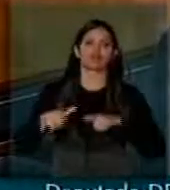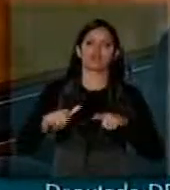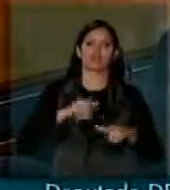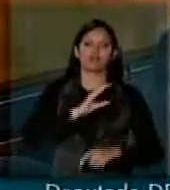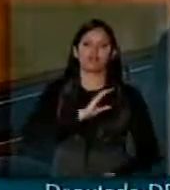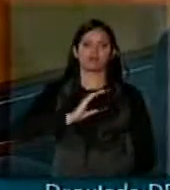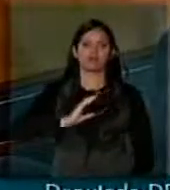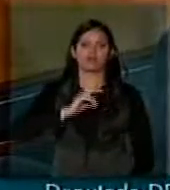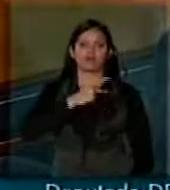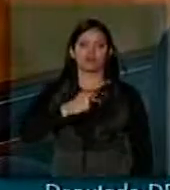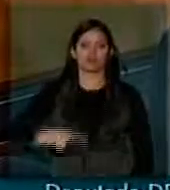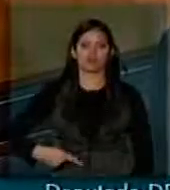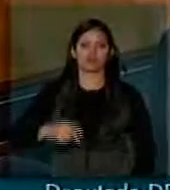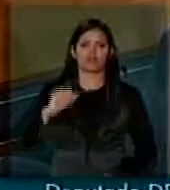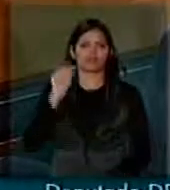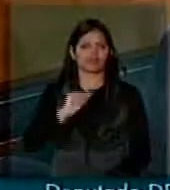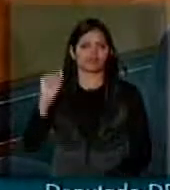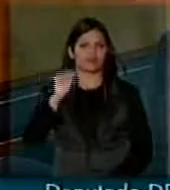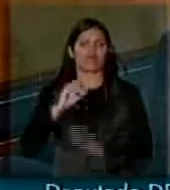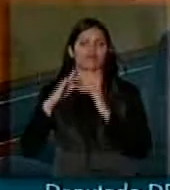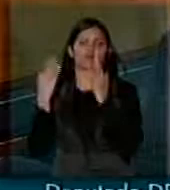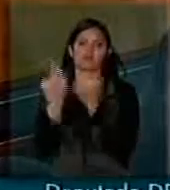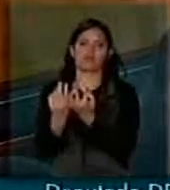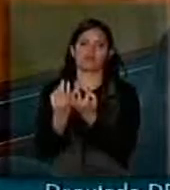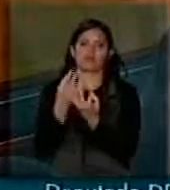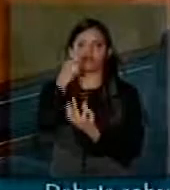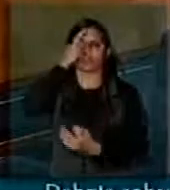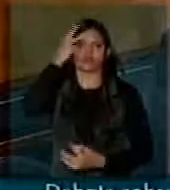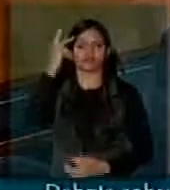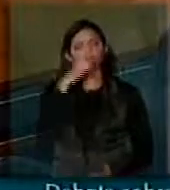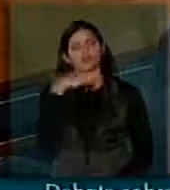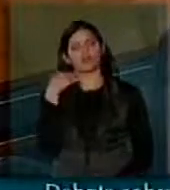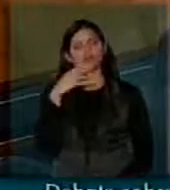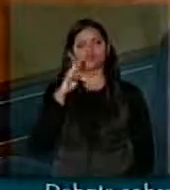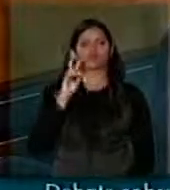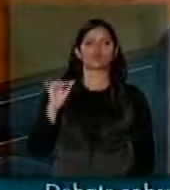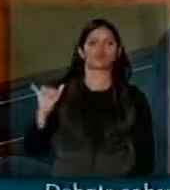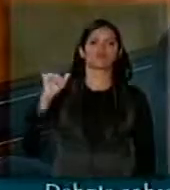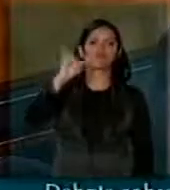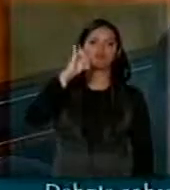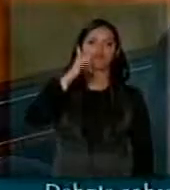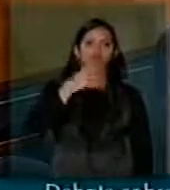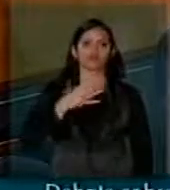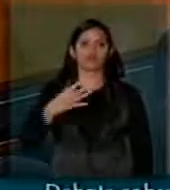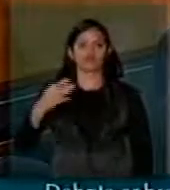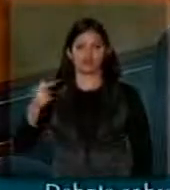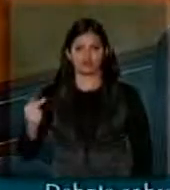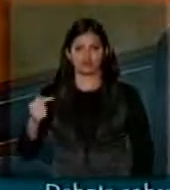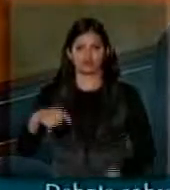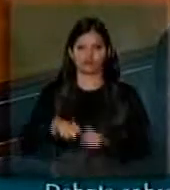O presidente da Associação dos Familiares das Vítimas do Voo 447. E também foi feito